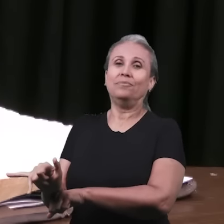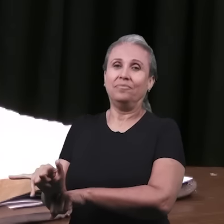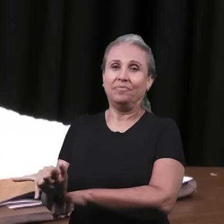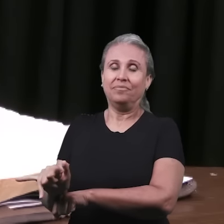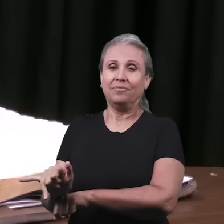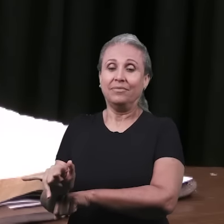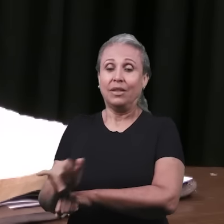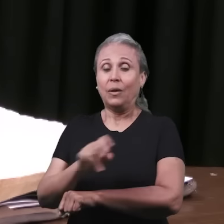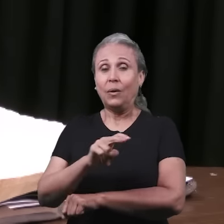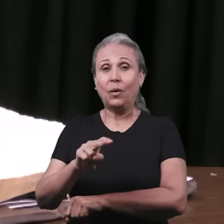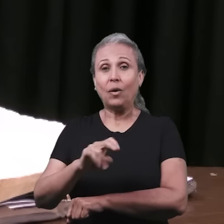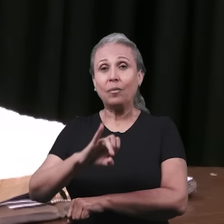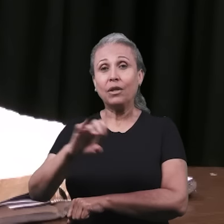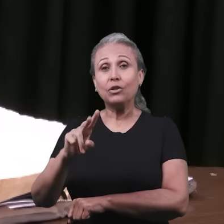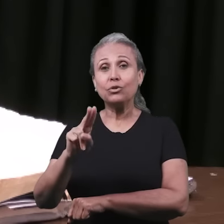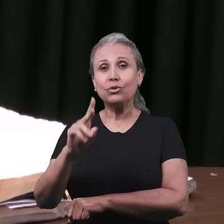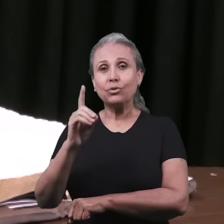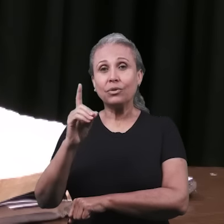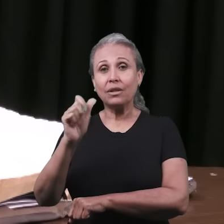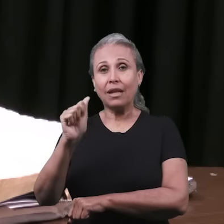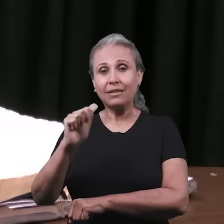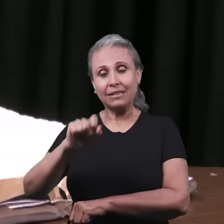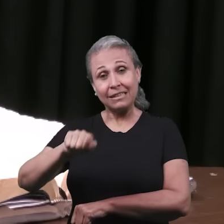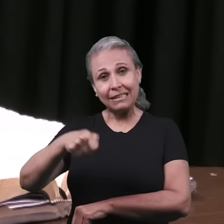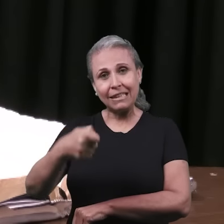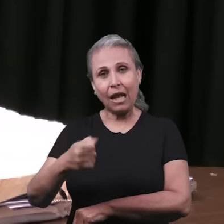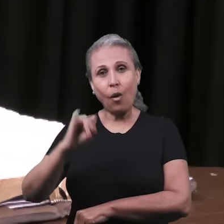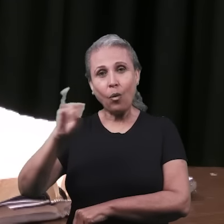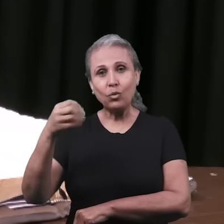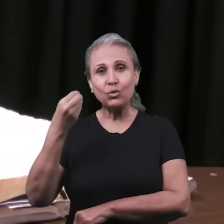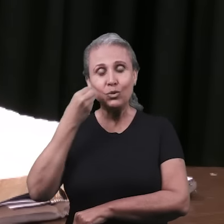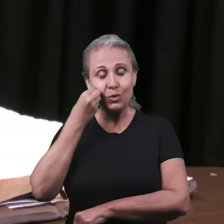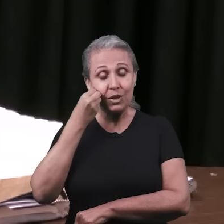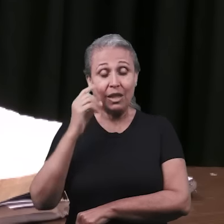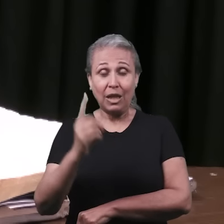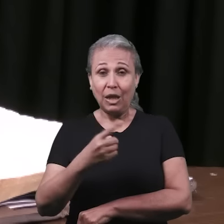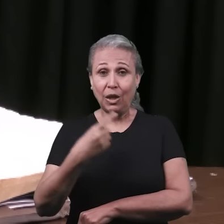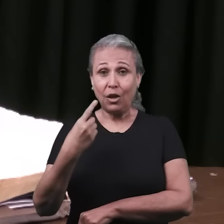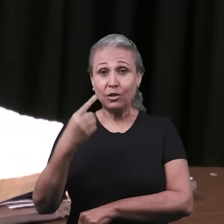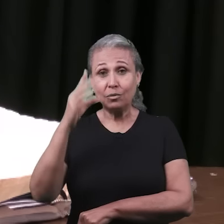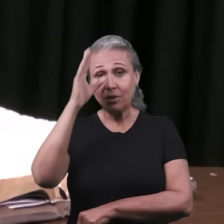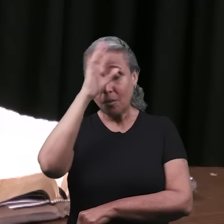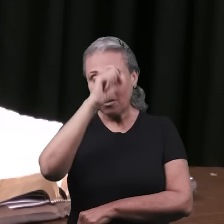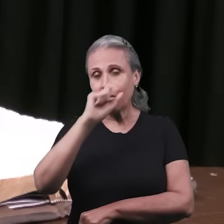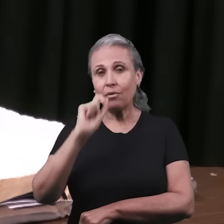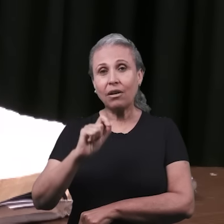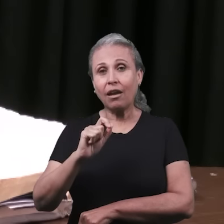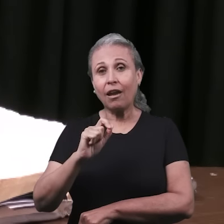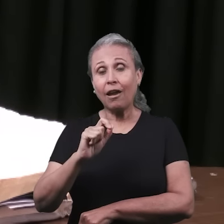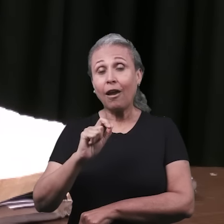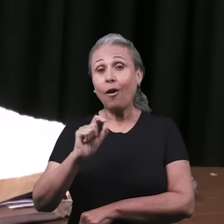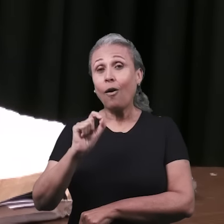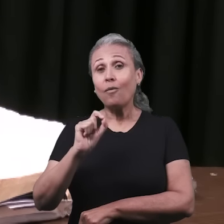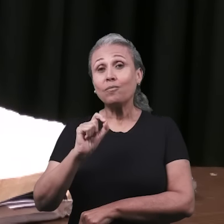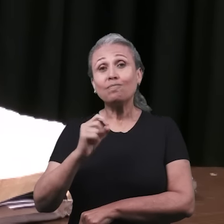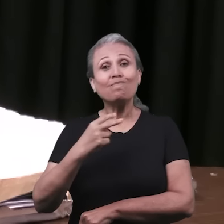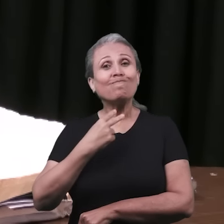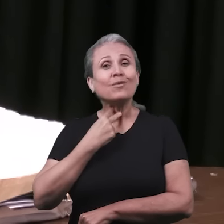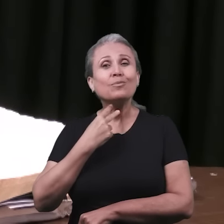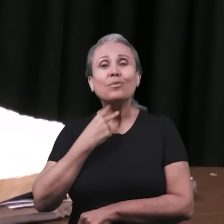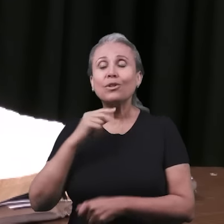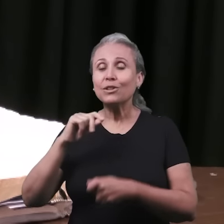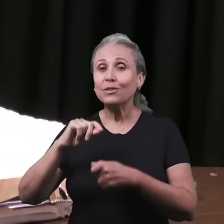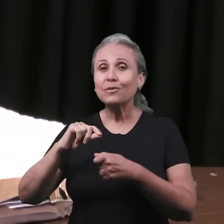Jesus, chamado Judas Iscariotes. E nós vamos aprender também com ele aquilo que nós